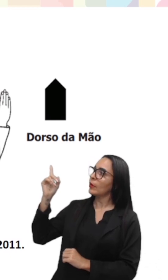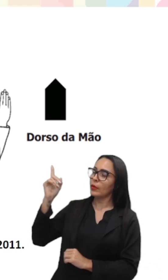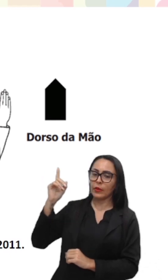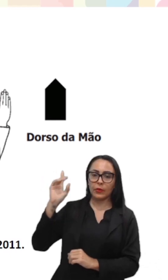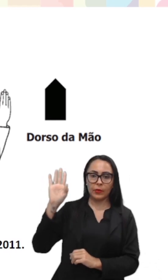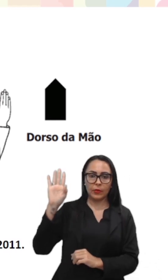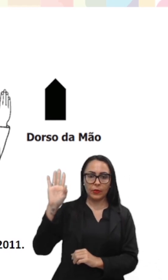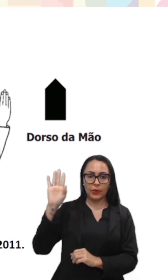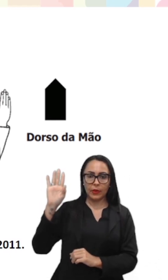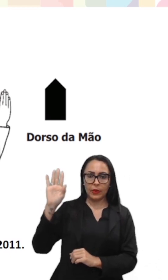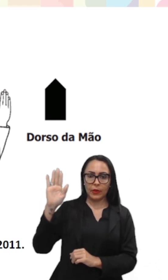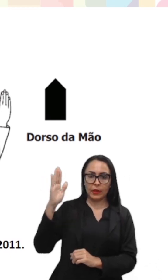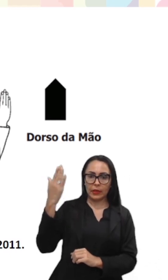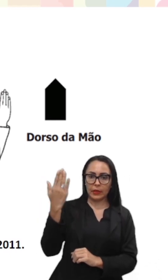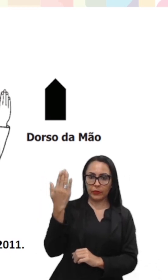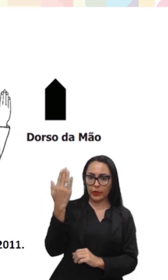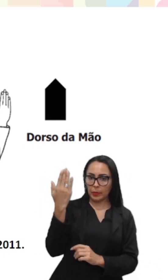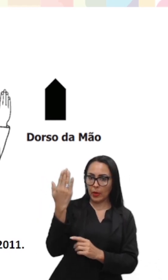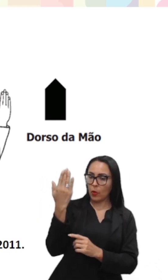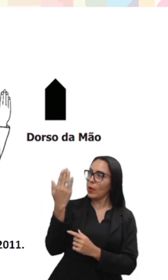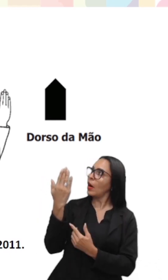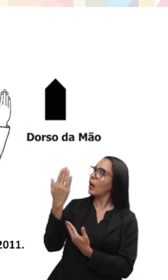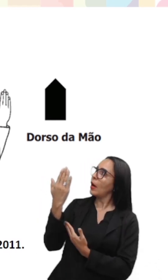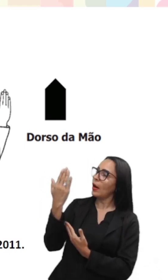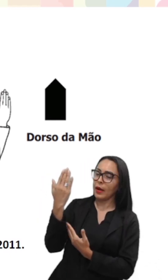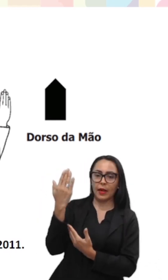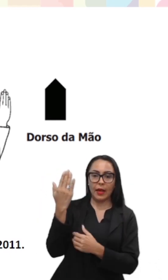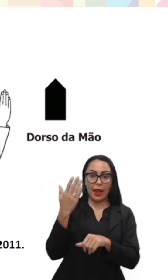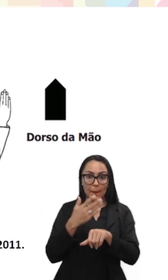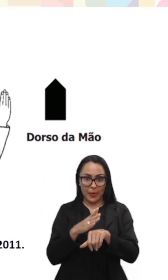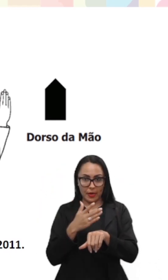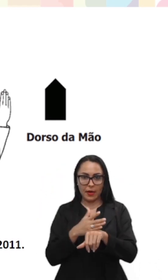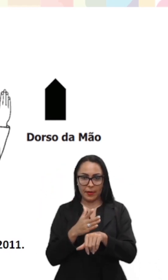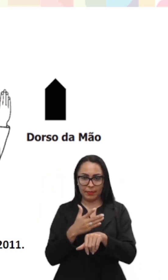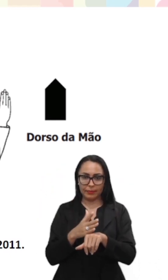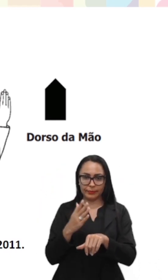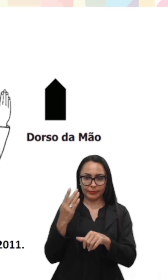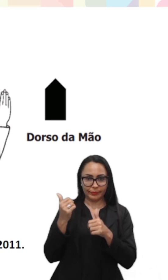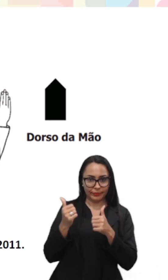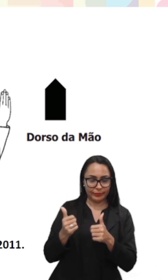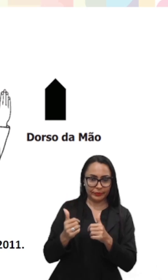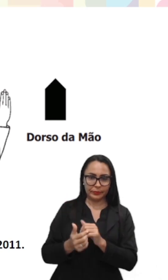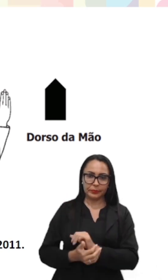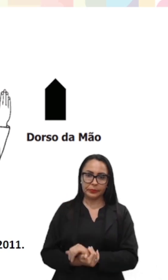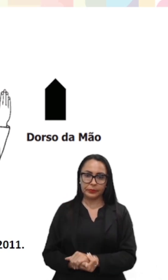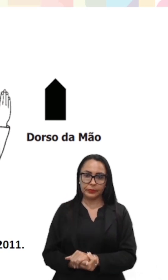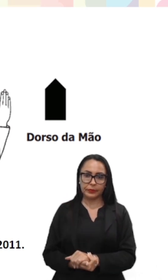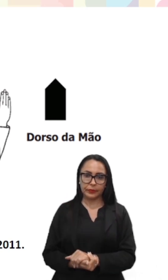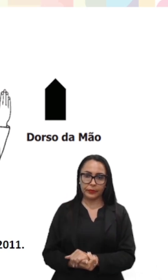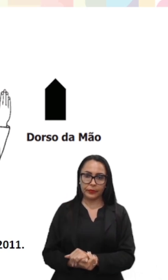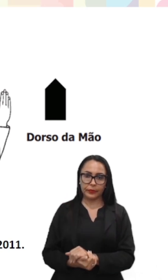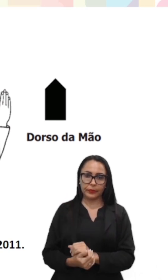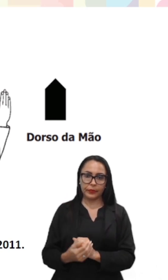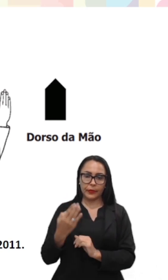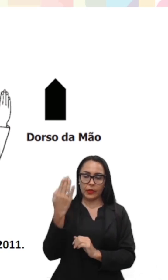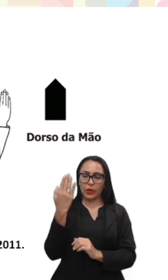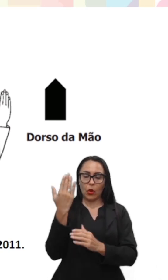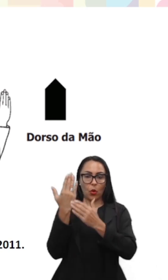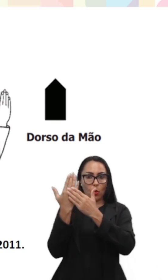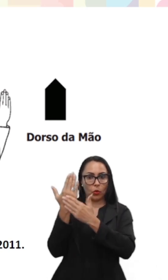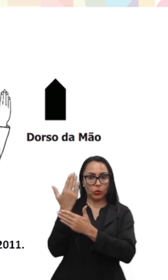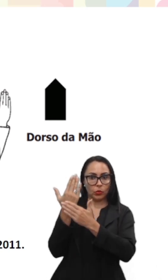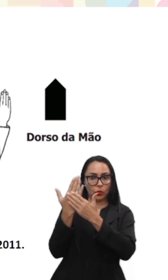branca. Eu estou vendo minha palma. Ela é branca. Tá certo? O dorso, ele é